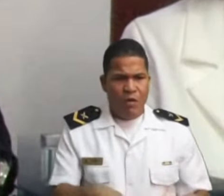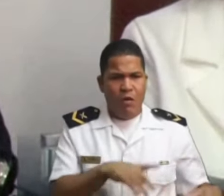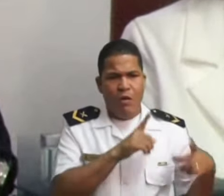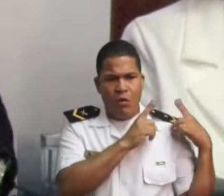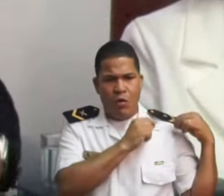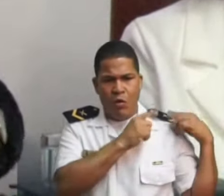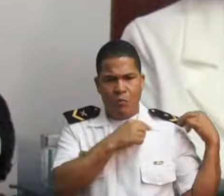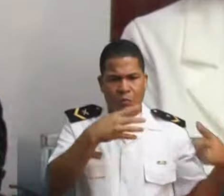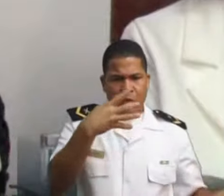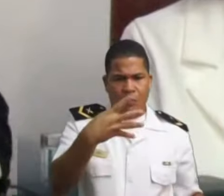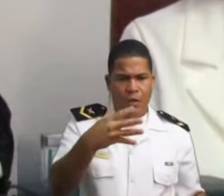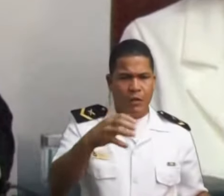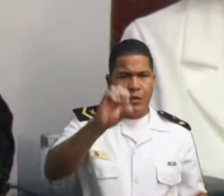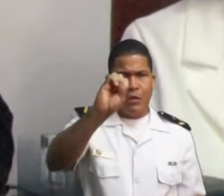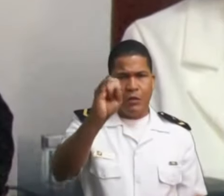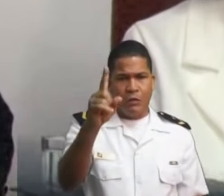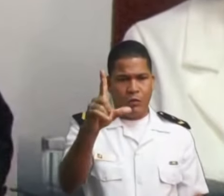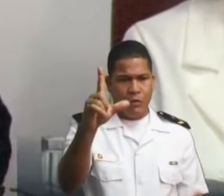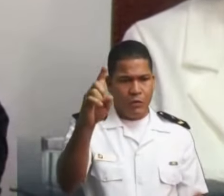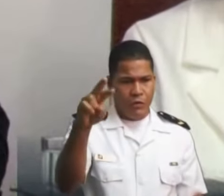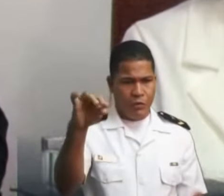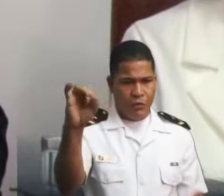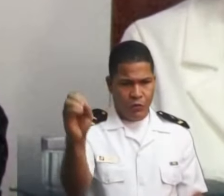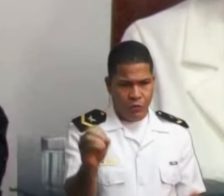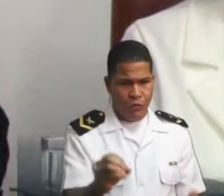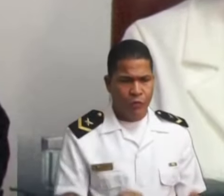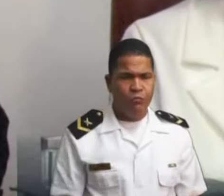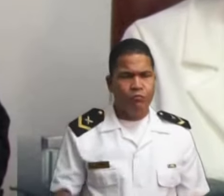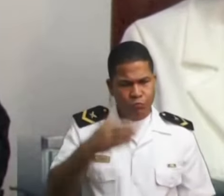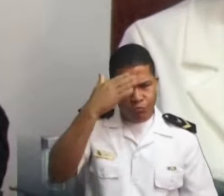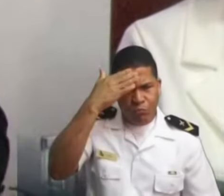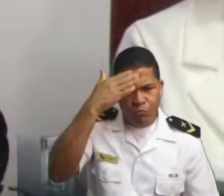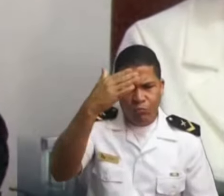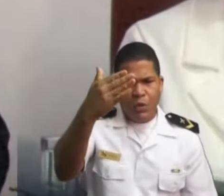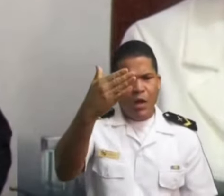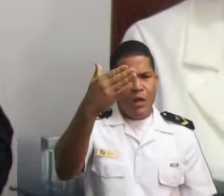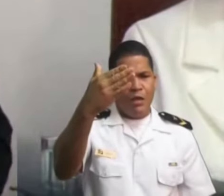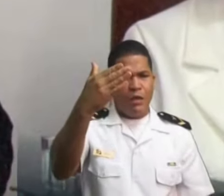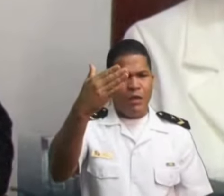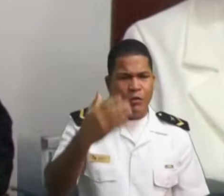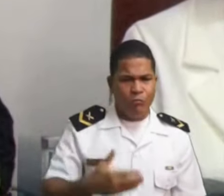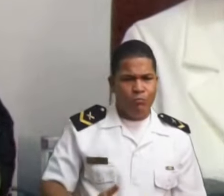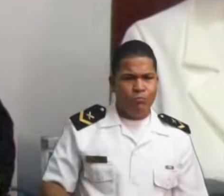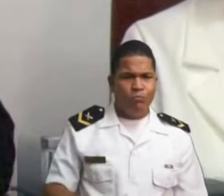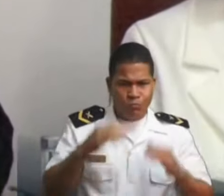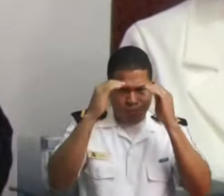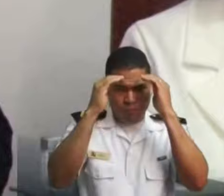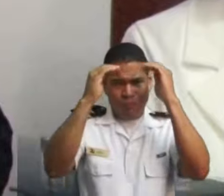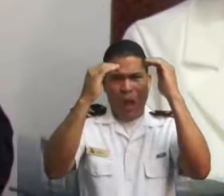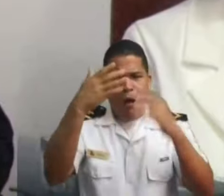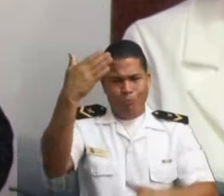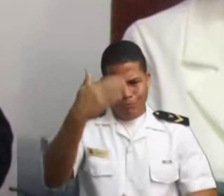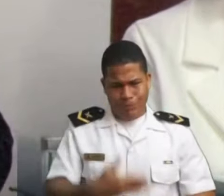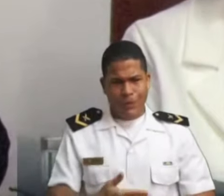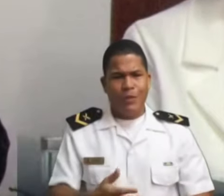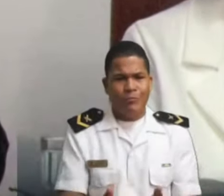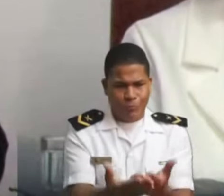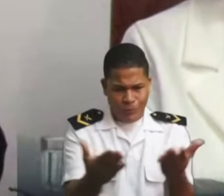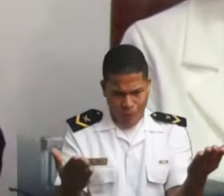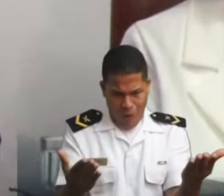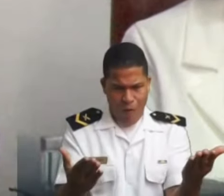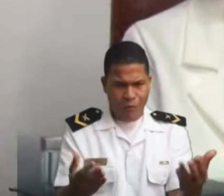Silvio Luiz dos Santos. Agradeço a honra da presença dos senhores membros do